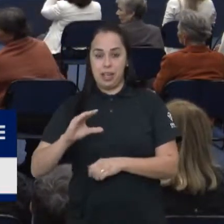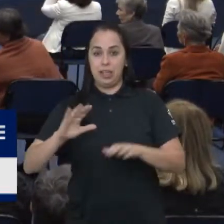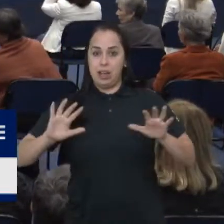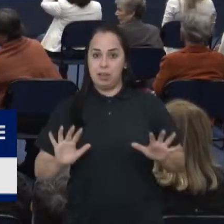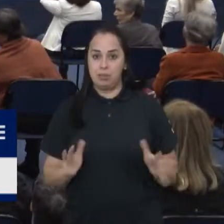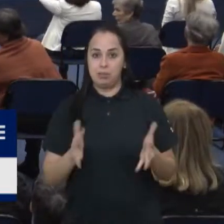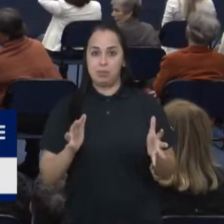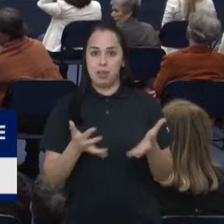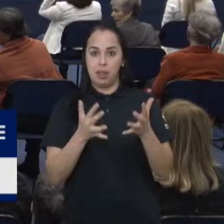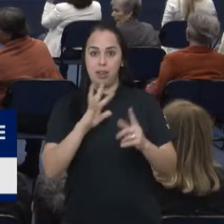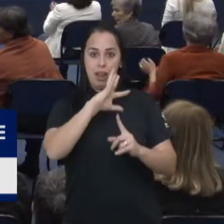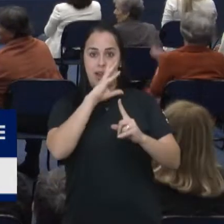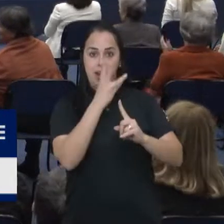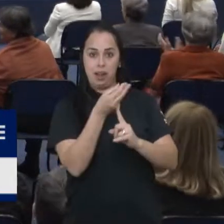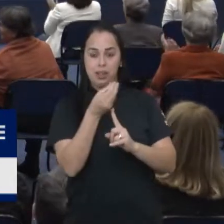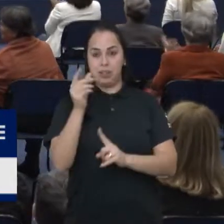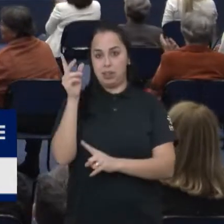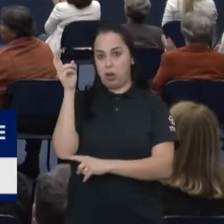Cultura.